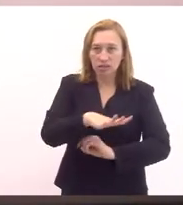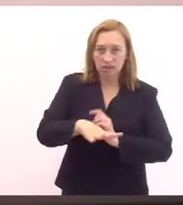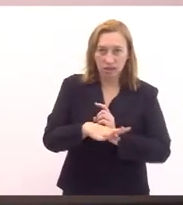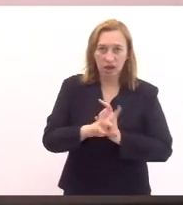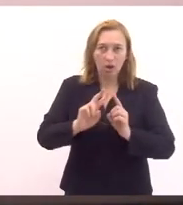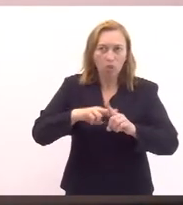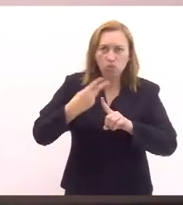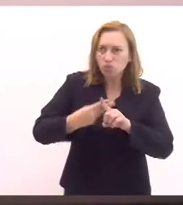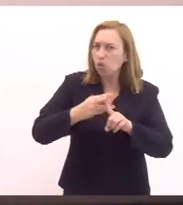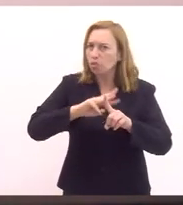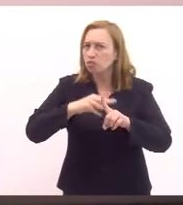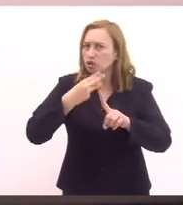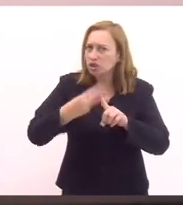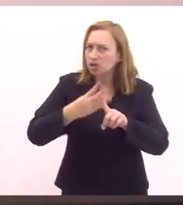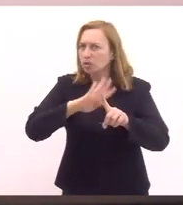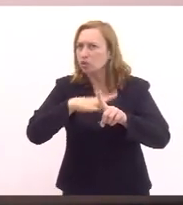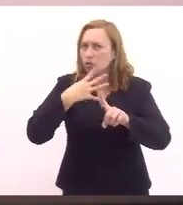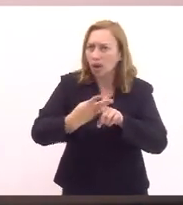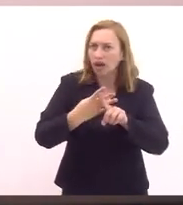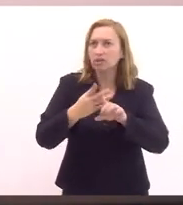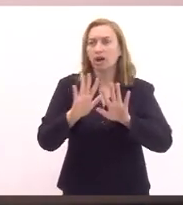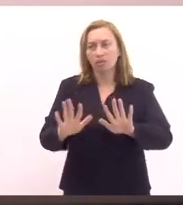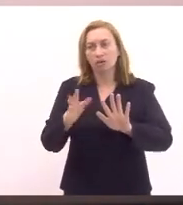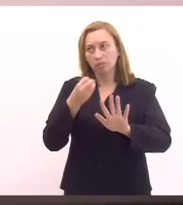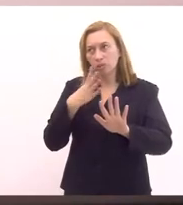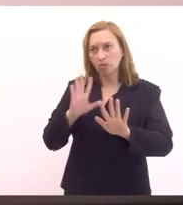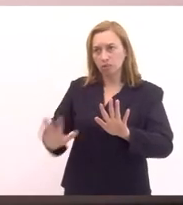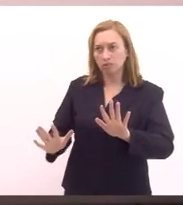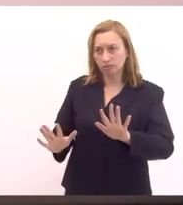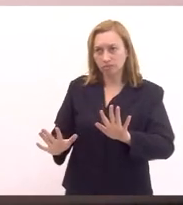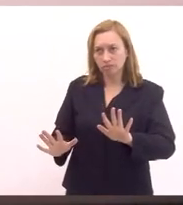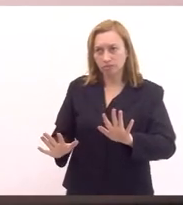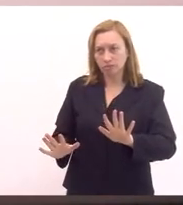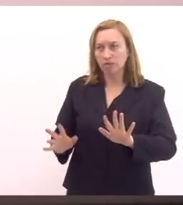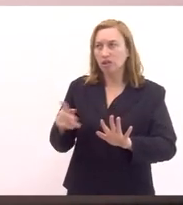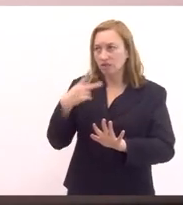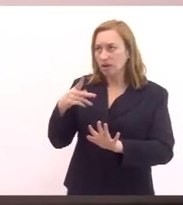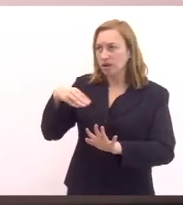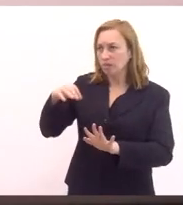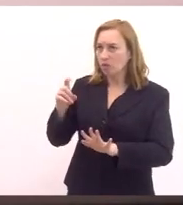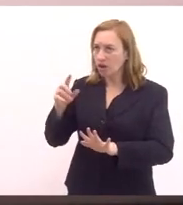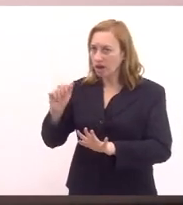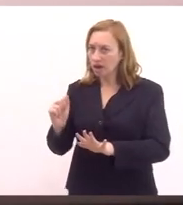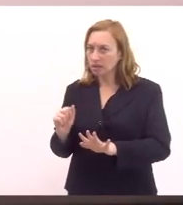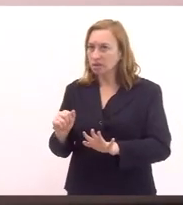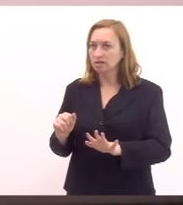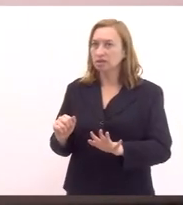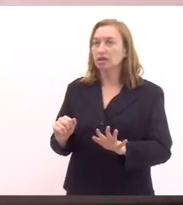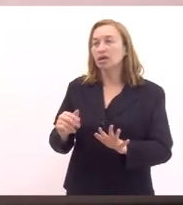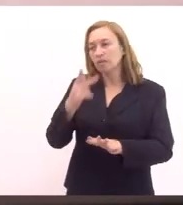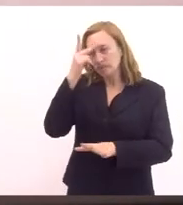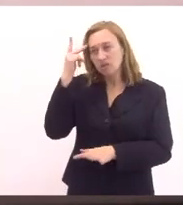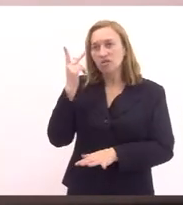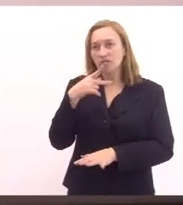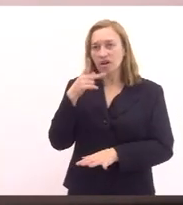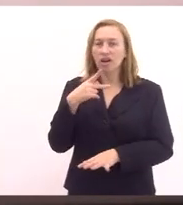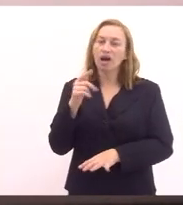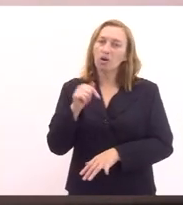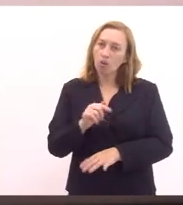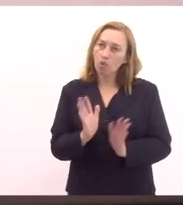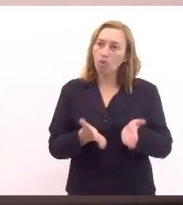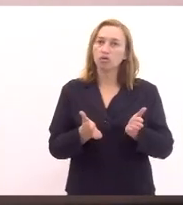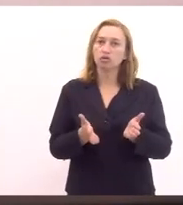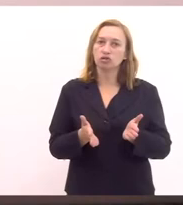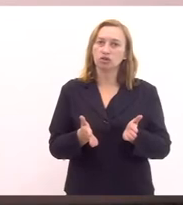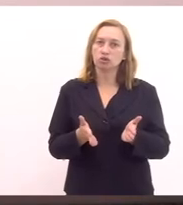dobro triplo quádruplo e eu falei bom seguramente até comentei com a Morgana seguramente alguém vai levantar esses dados aqui